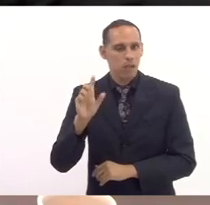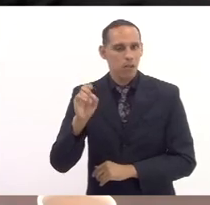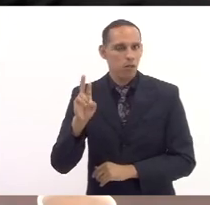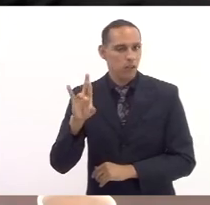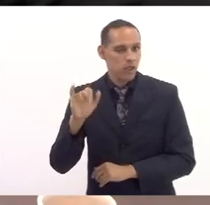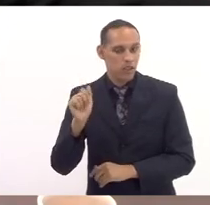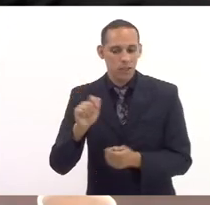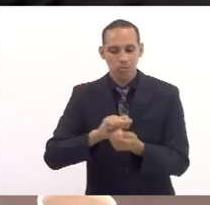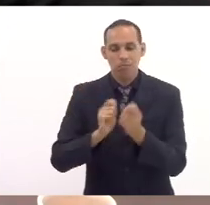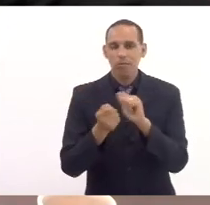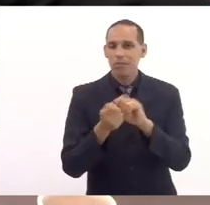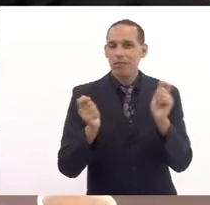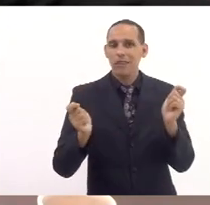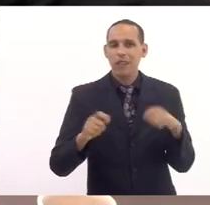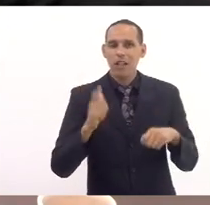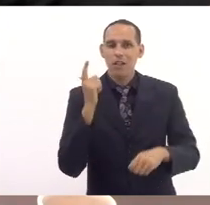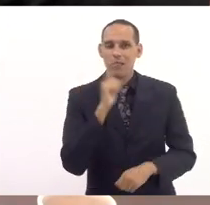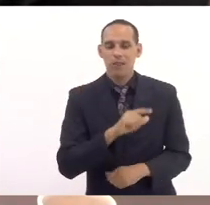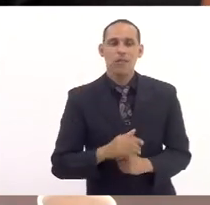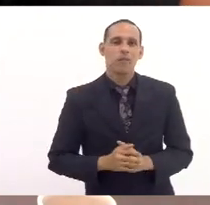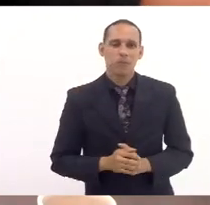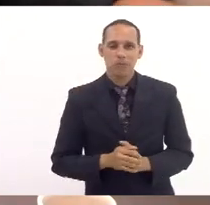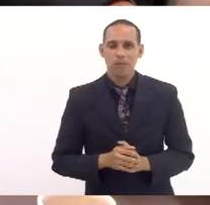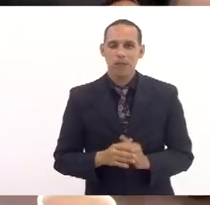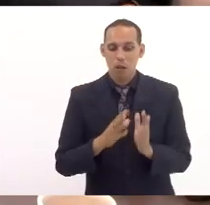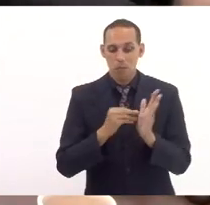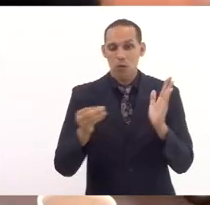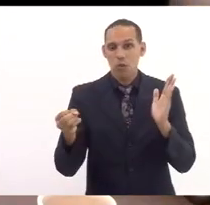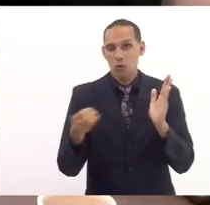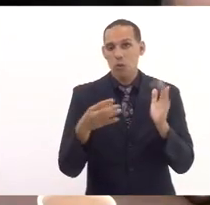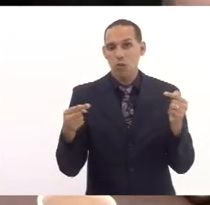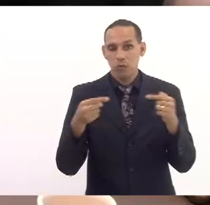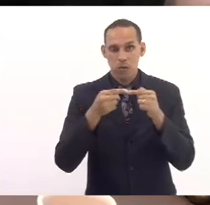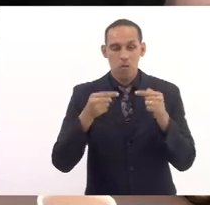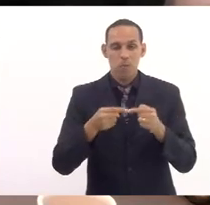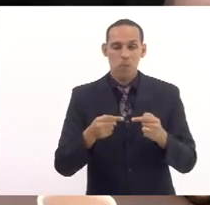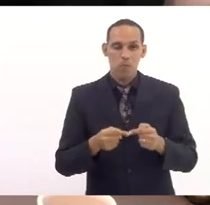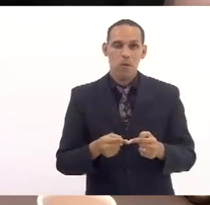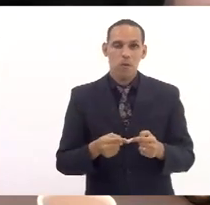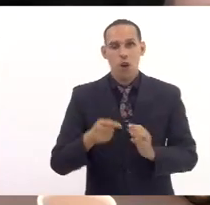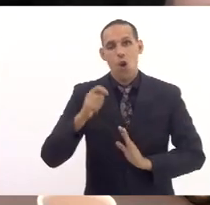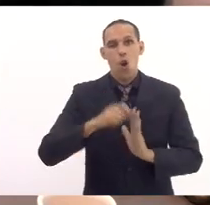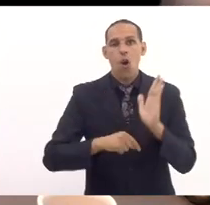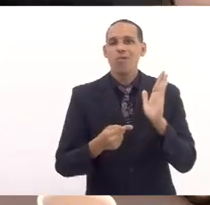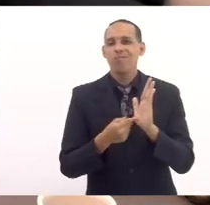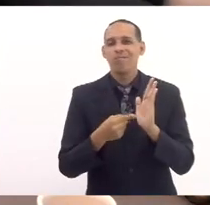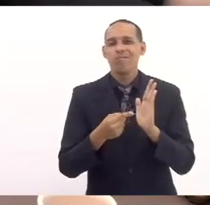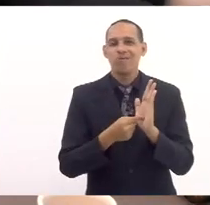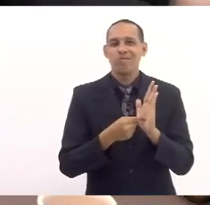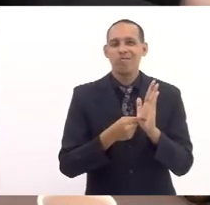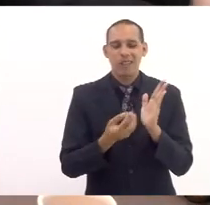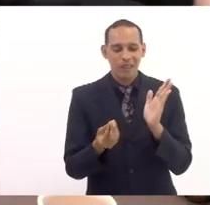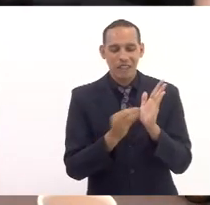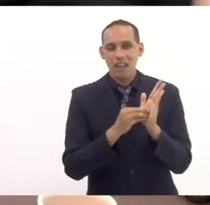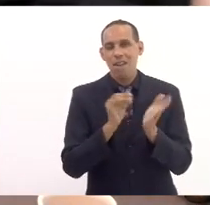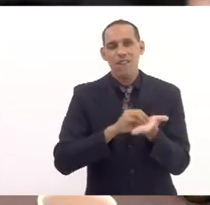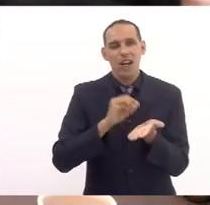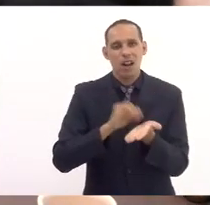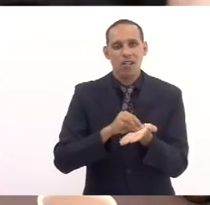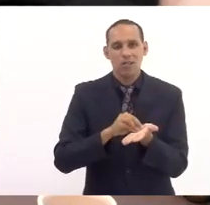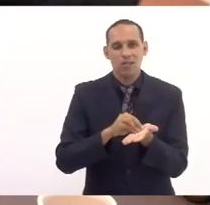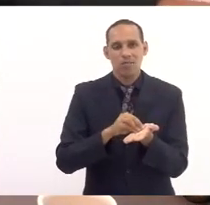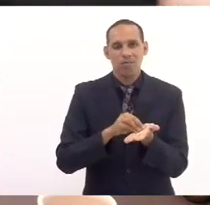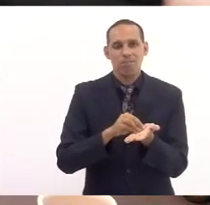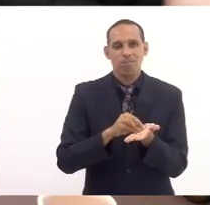adaptar esse novo modelo aos contratos que não têm essa previsão contratual. Como